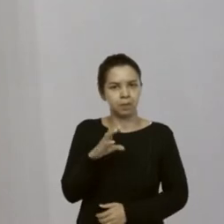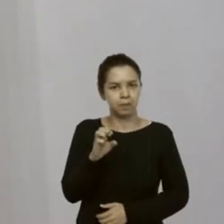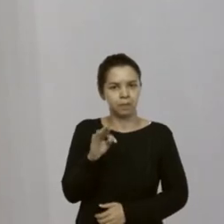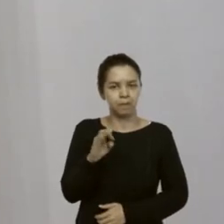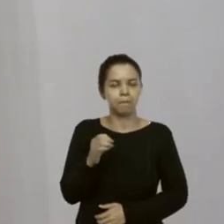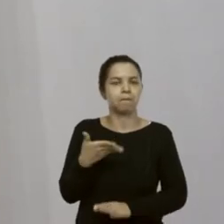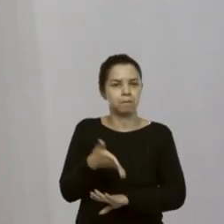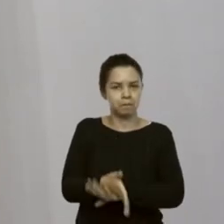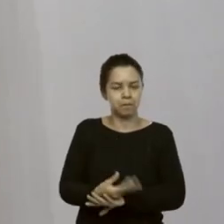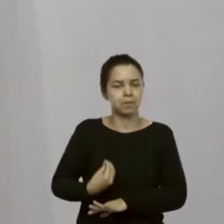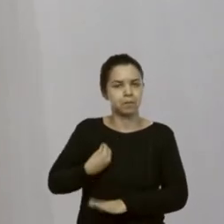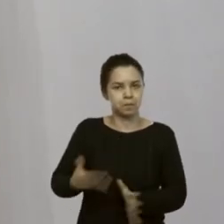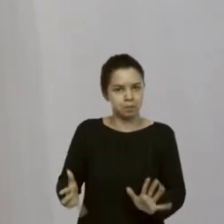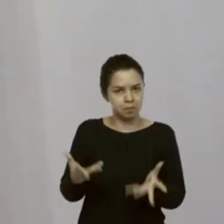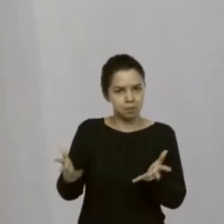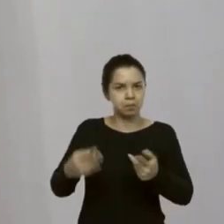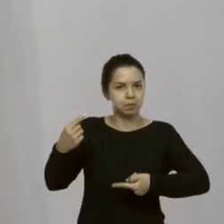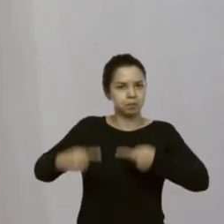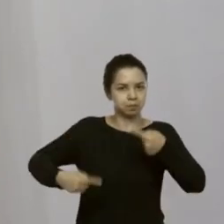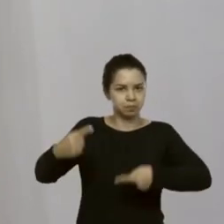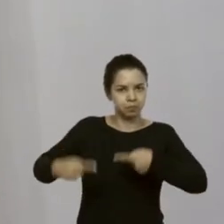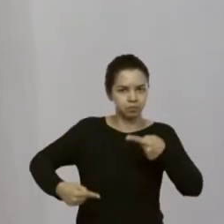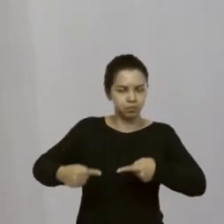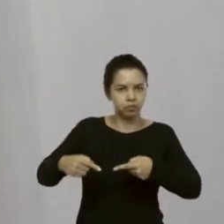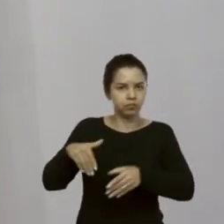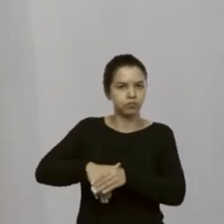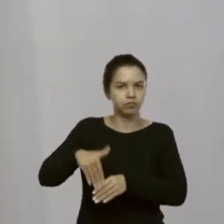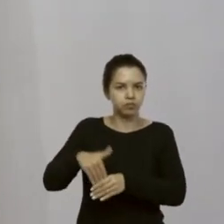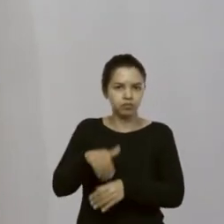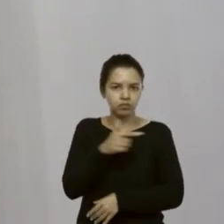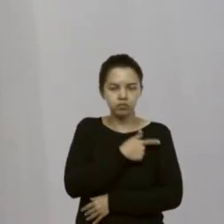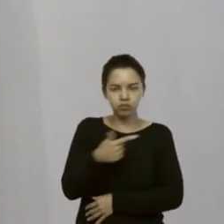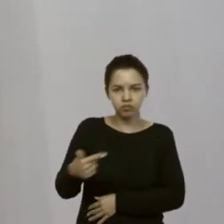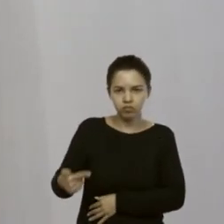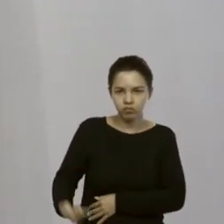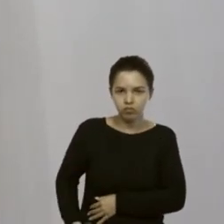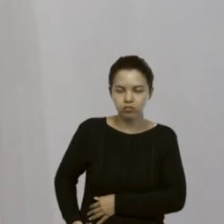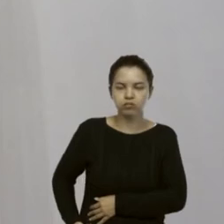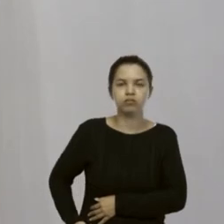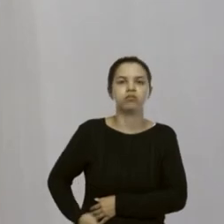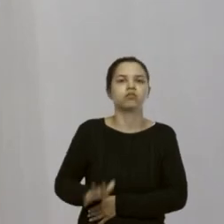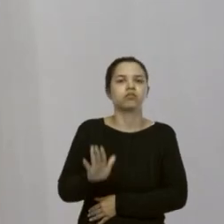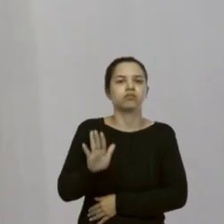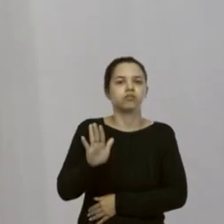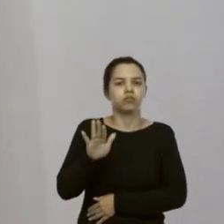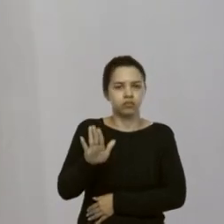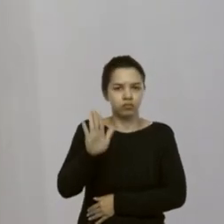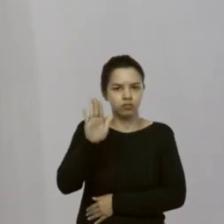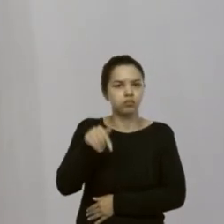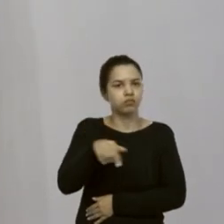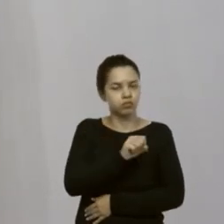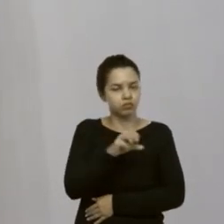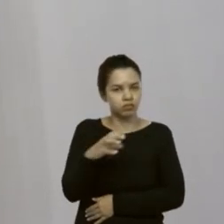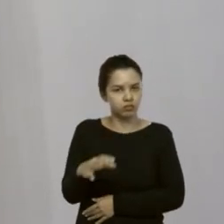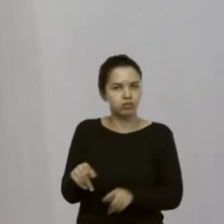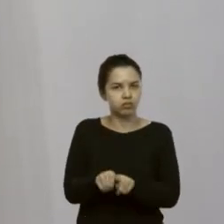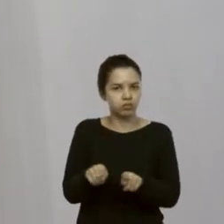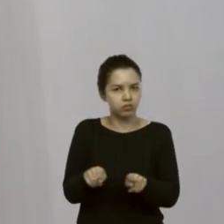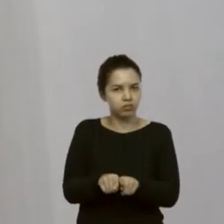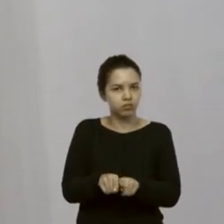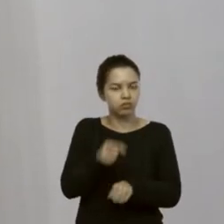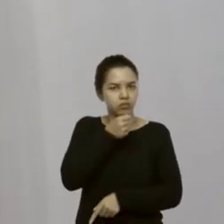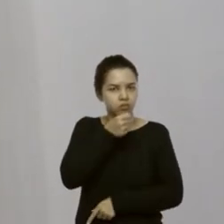presente, promovendo debates com os candidatos ao governo de Santa Catarina, realizando cobertura jornalística responsável,